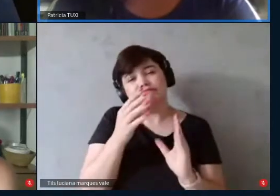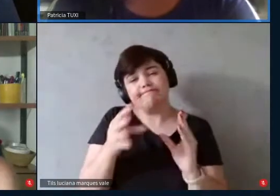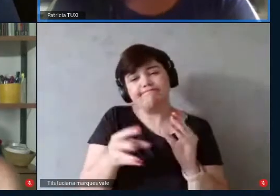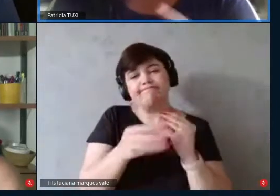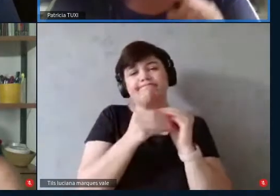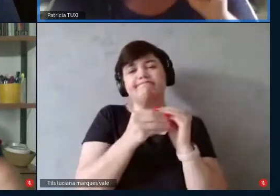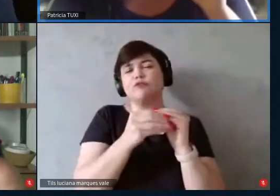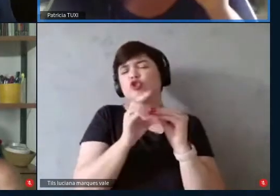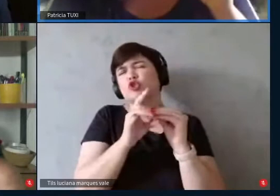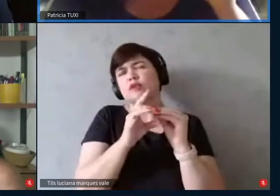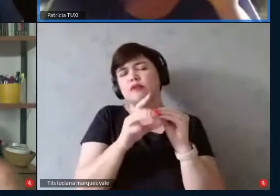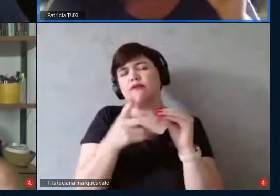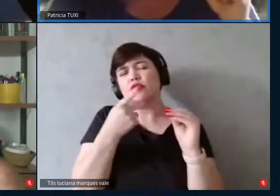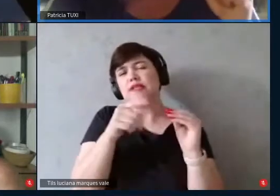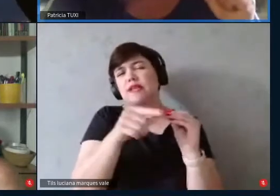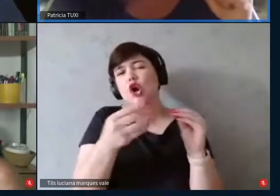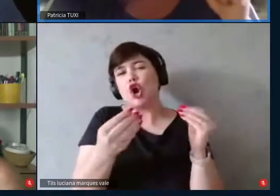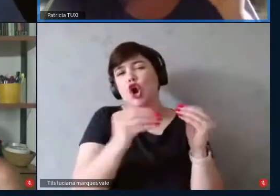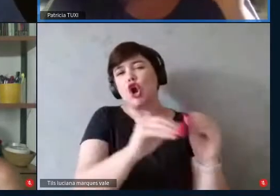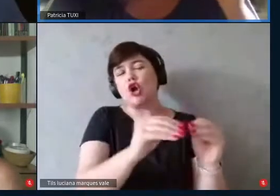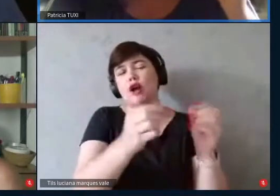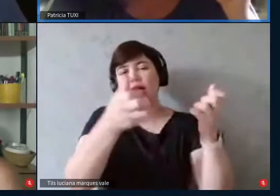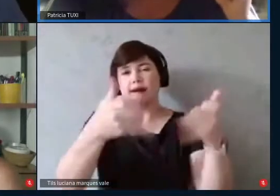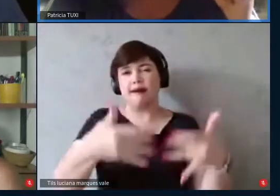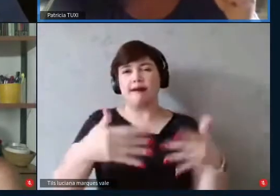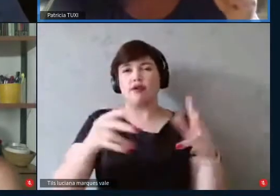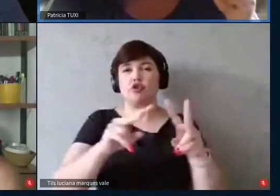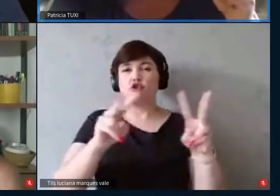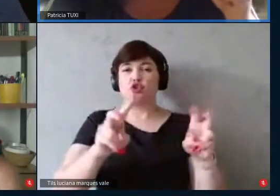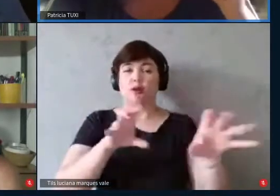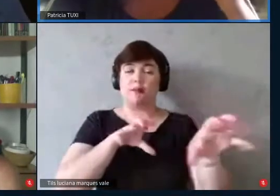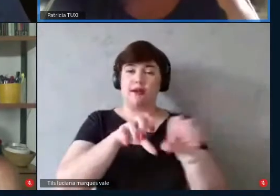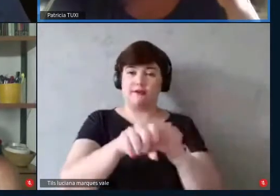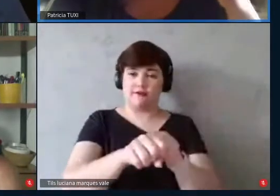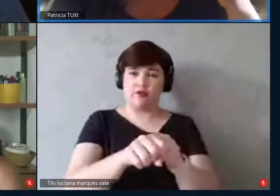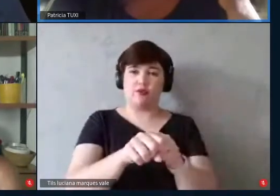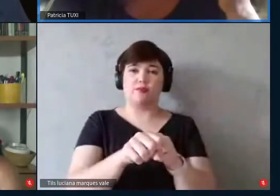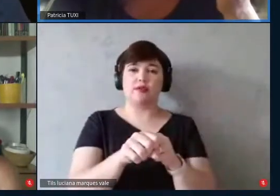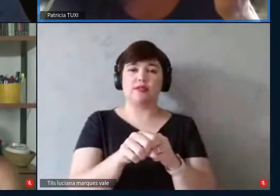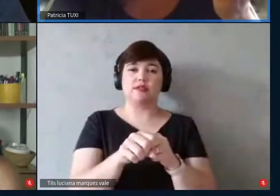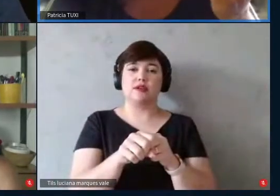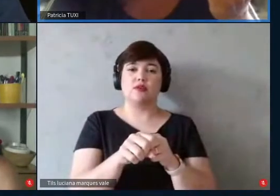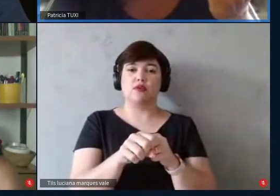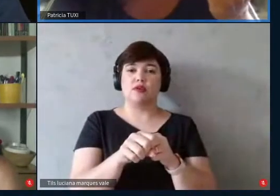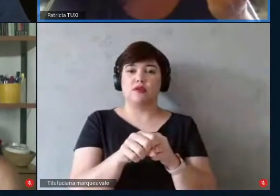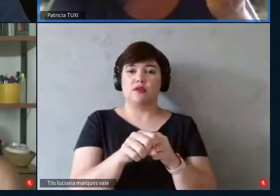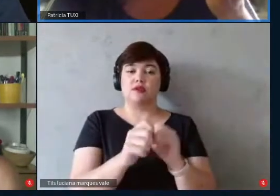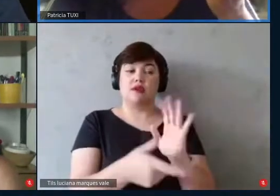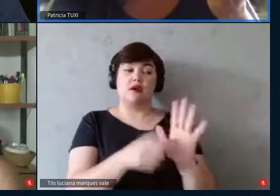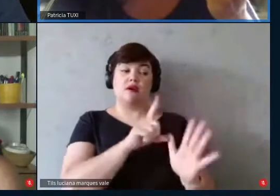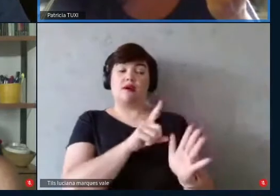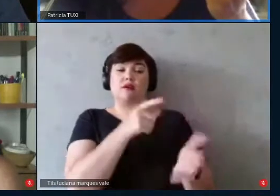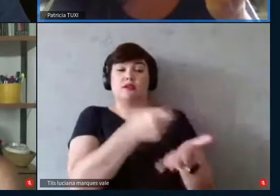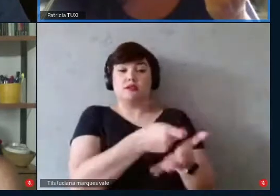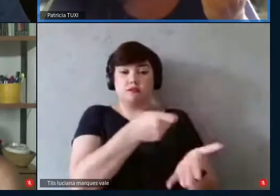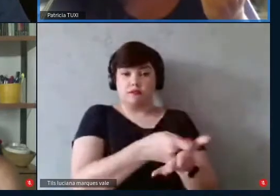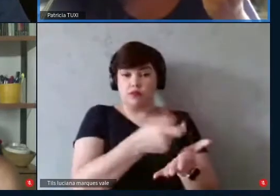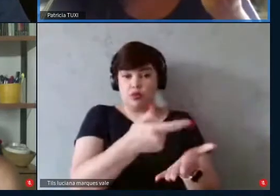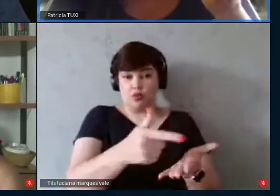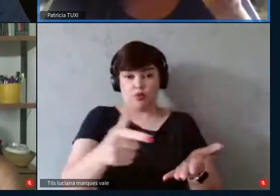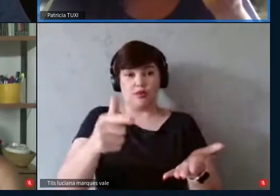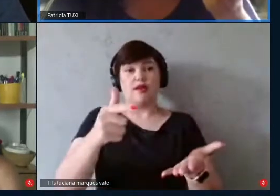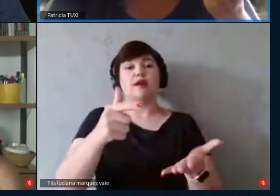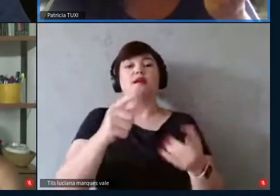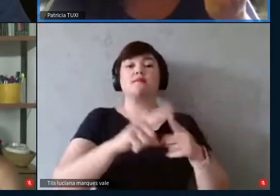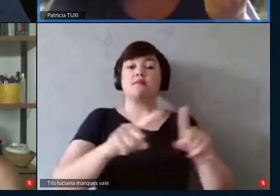a pena se tocar sobre a formação que não era exigida dos intérpretes,